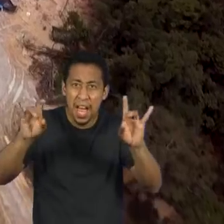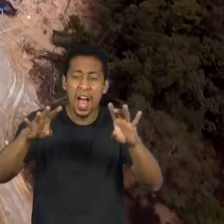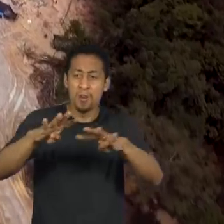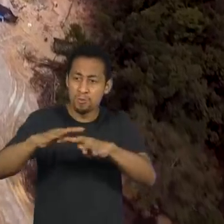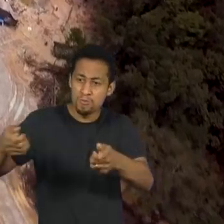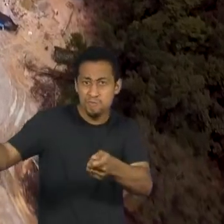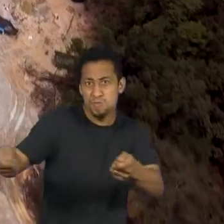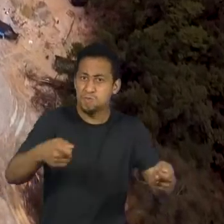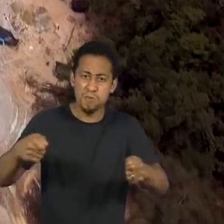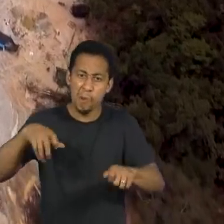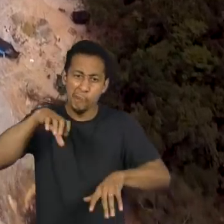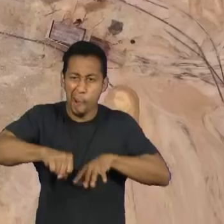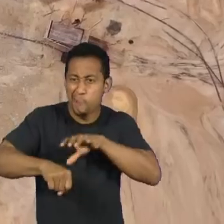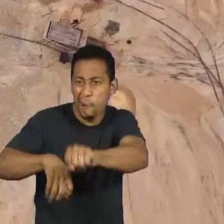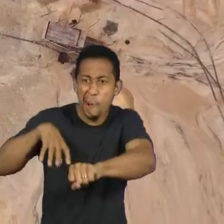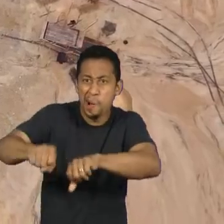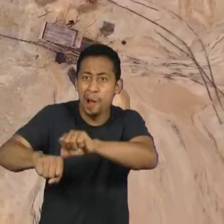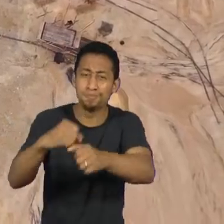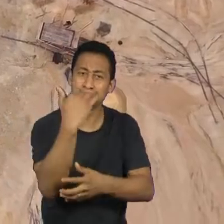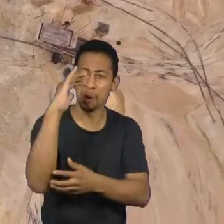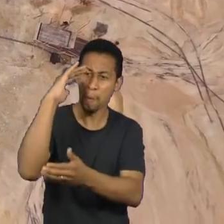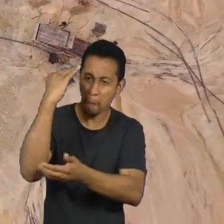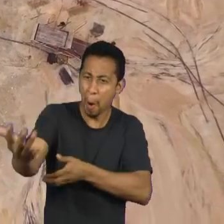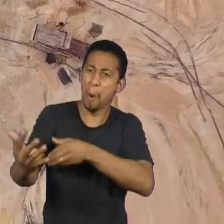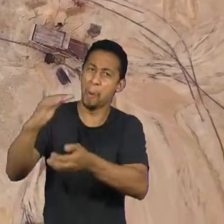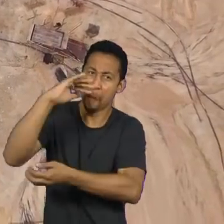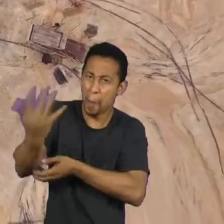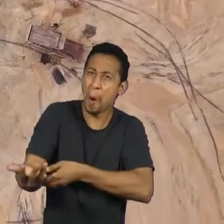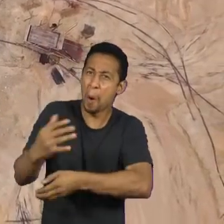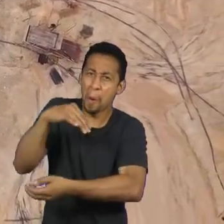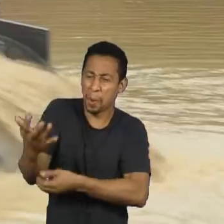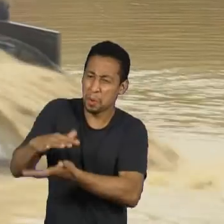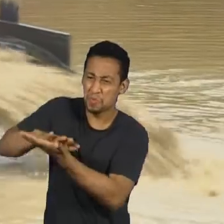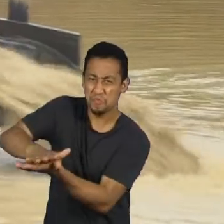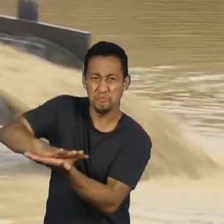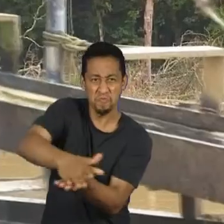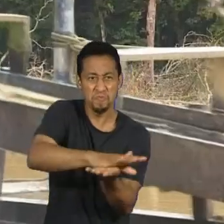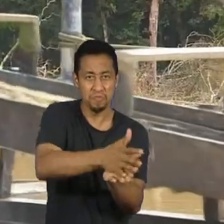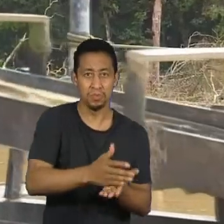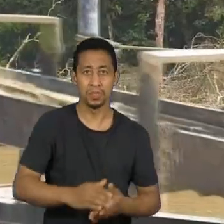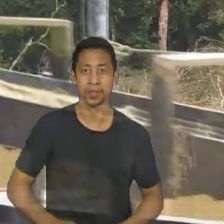garimpeiros se embrenham pela floresta, promovendo destruição.